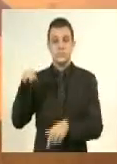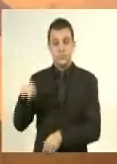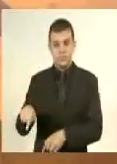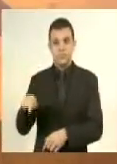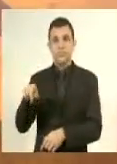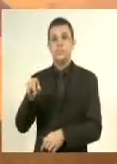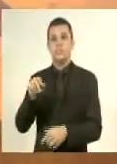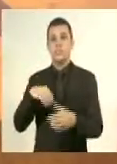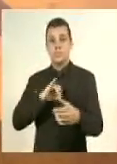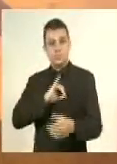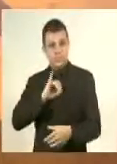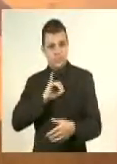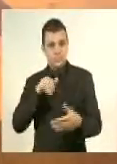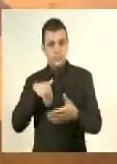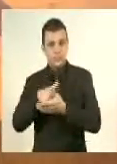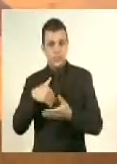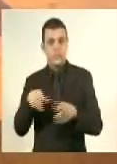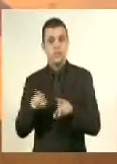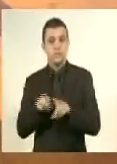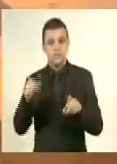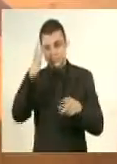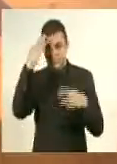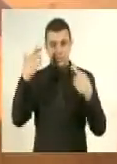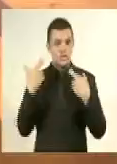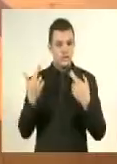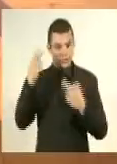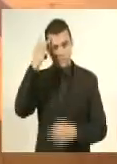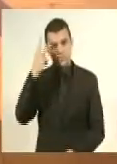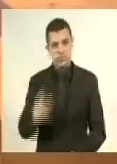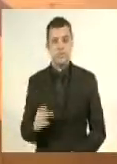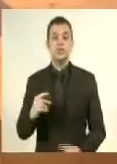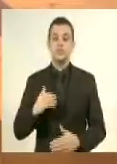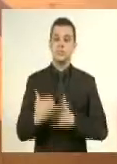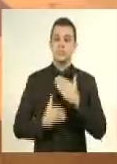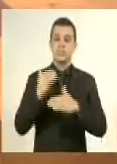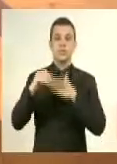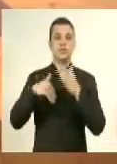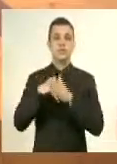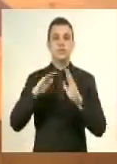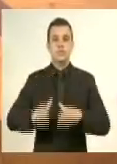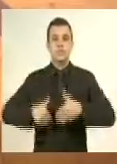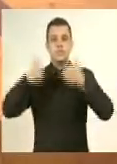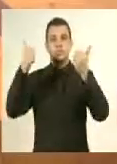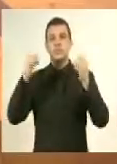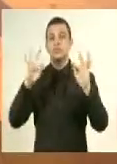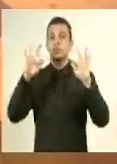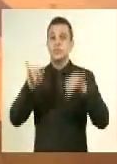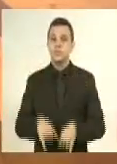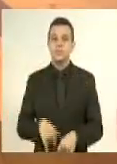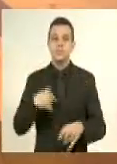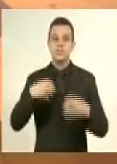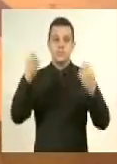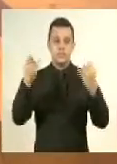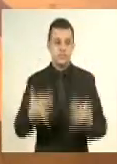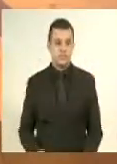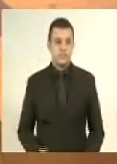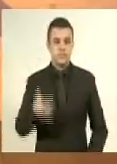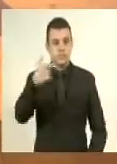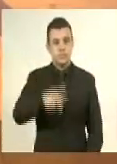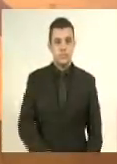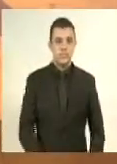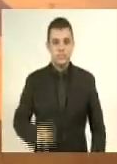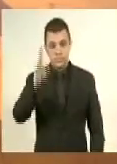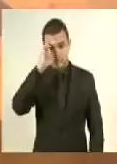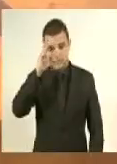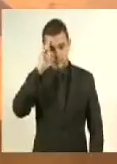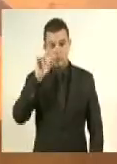também, para melhorar no seu nível de futebol. Portanto, eu termino as minhas palavras mais uma vez deixando um